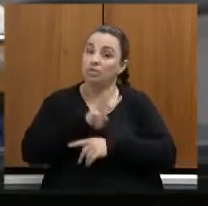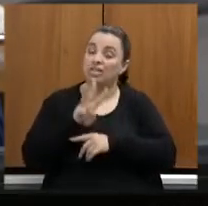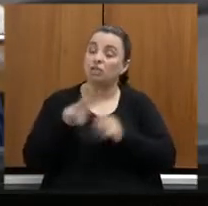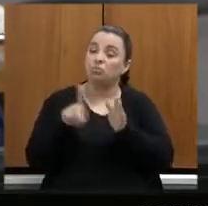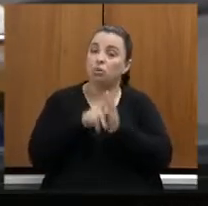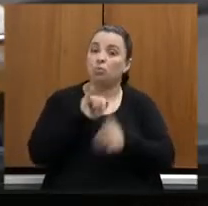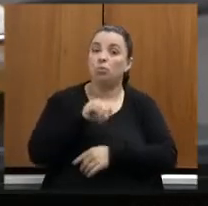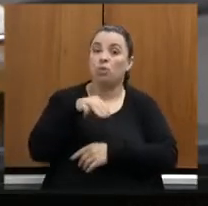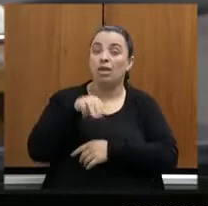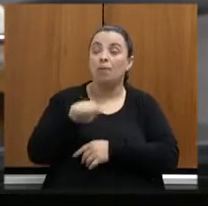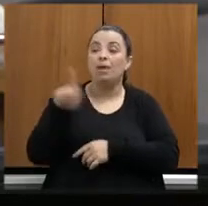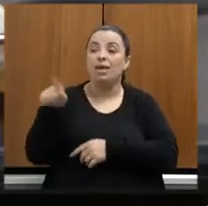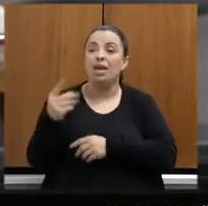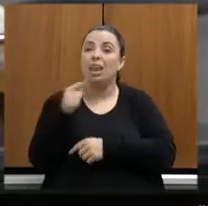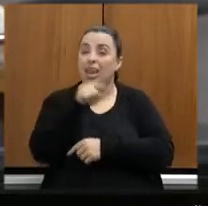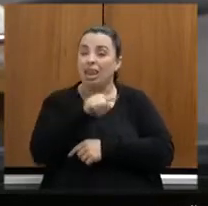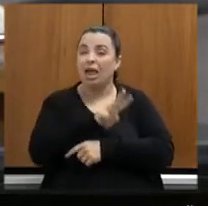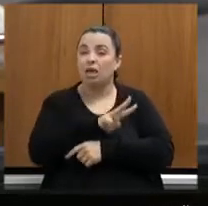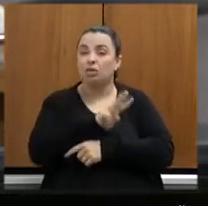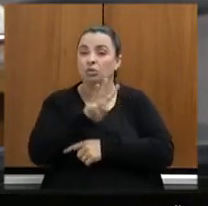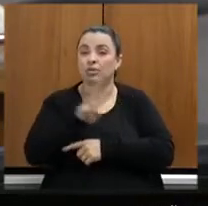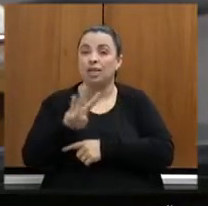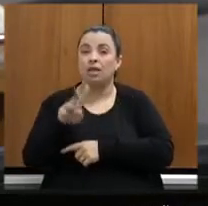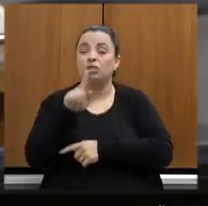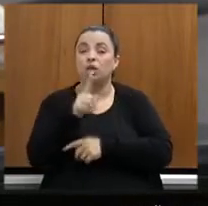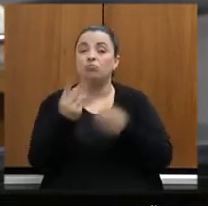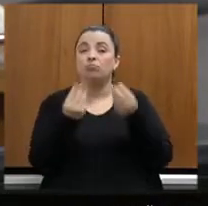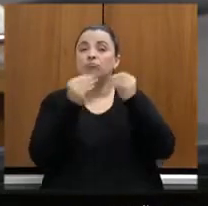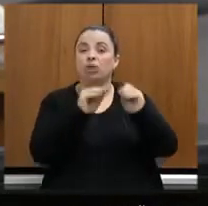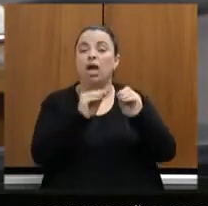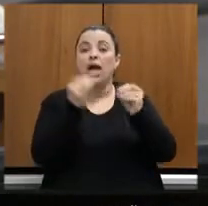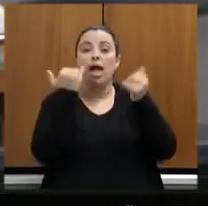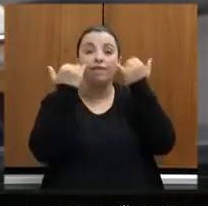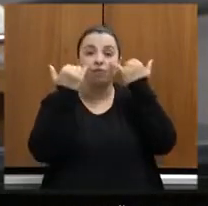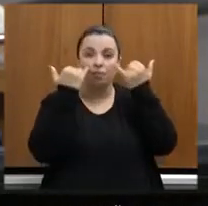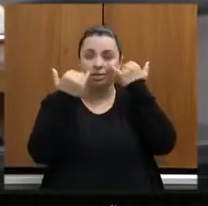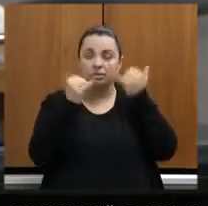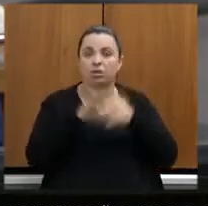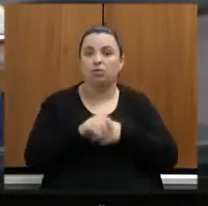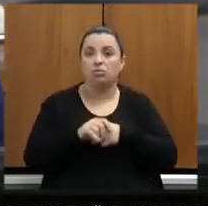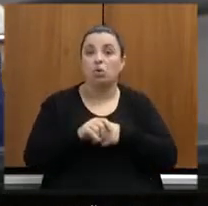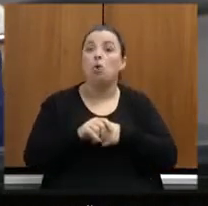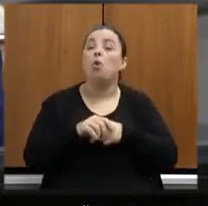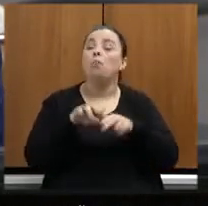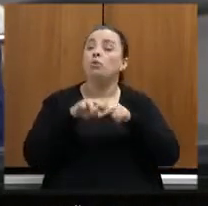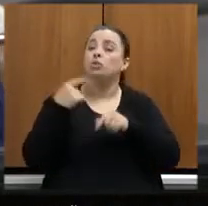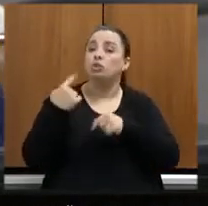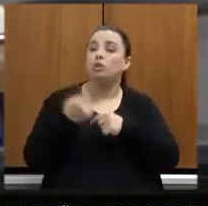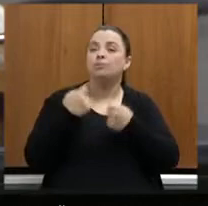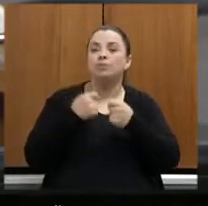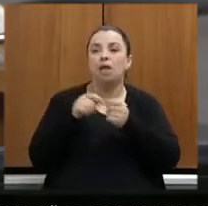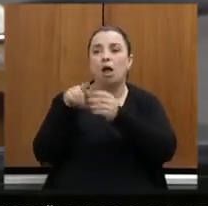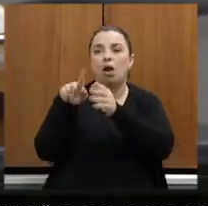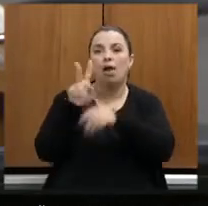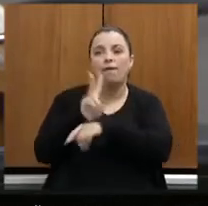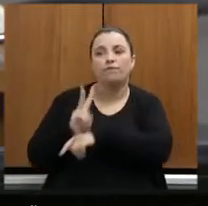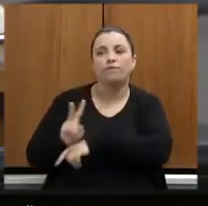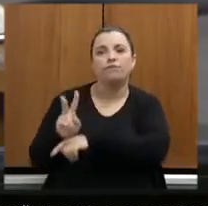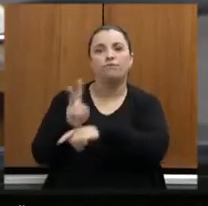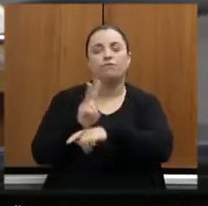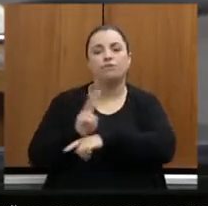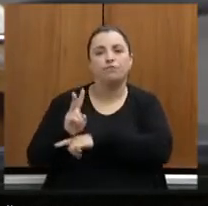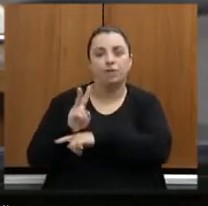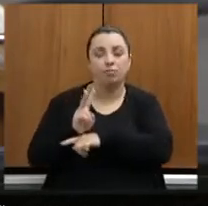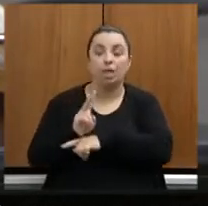e ele faça essa informação lá eles o dessa informação porque porque nós temos de agora para frente tem rastreabilidade nós temos saber